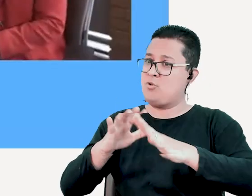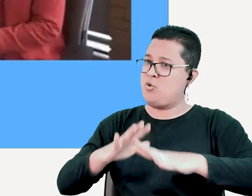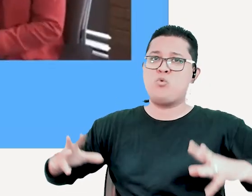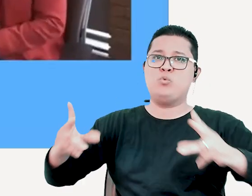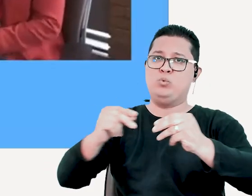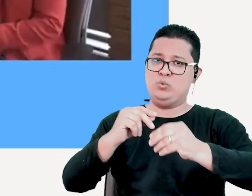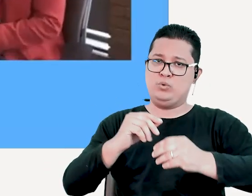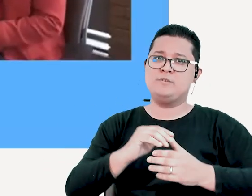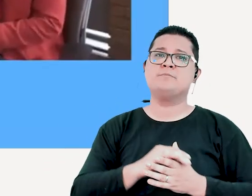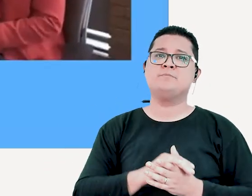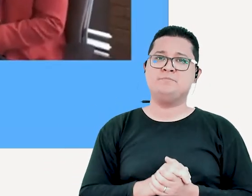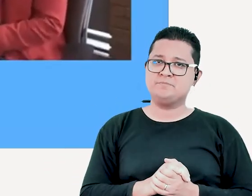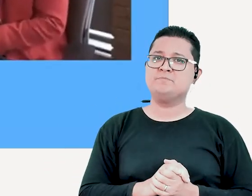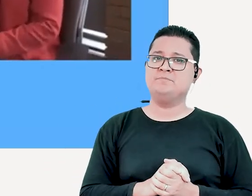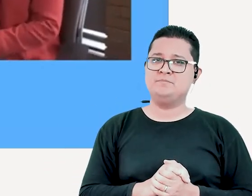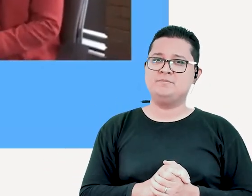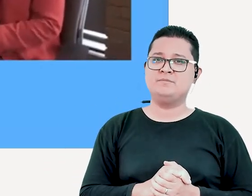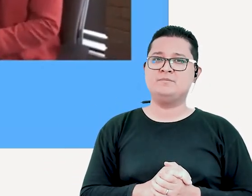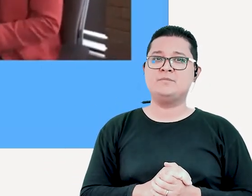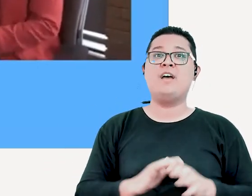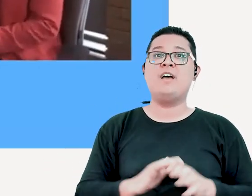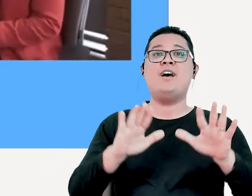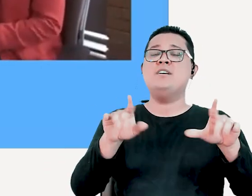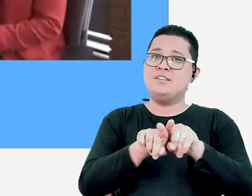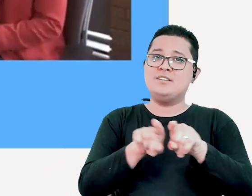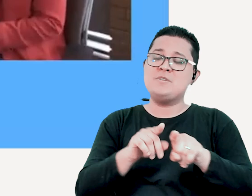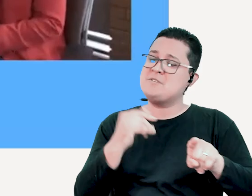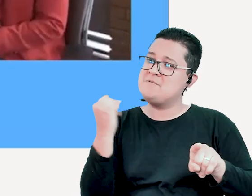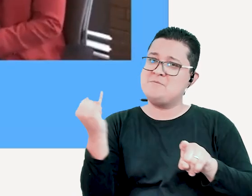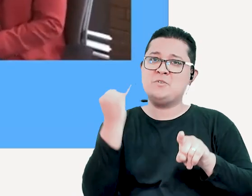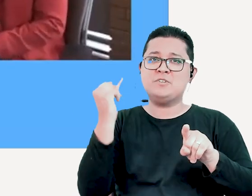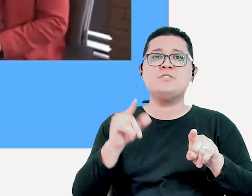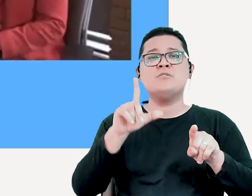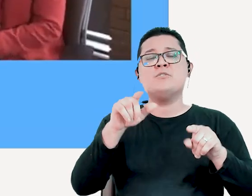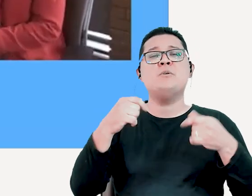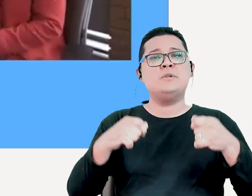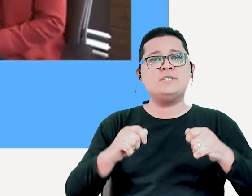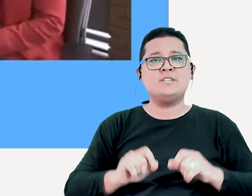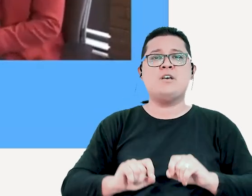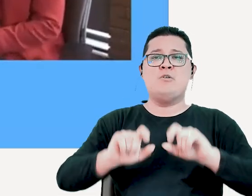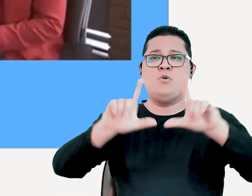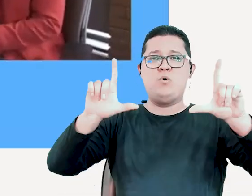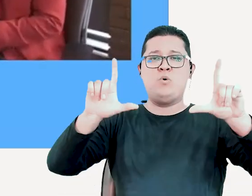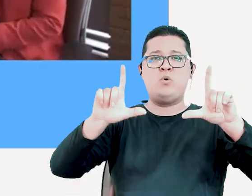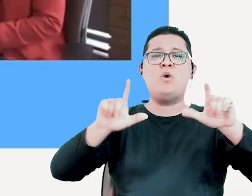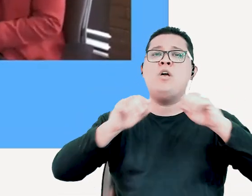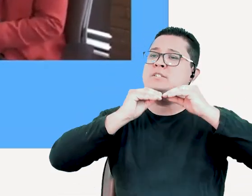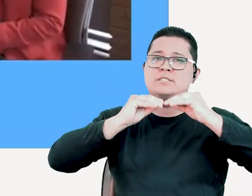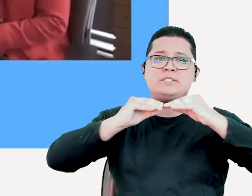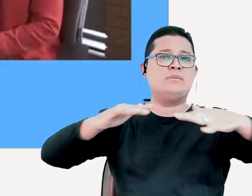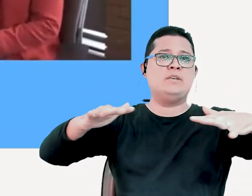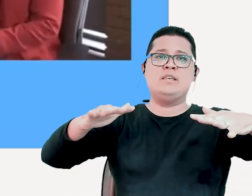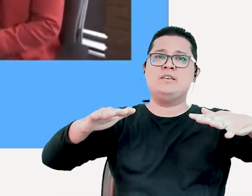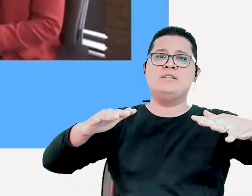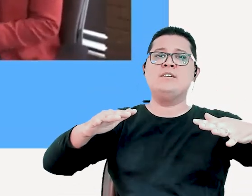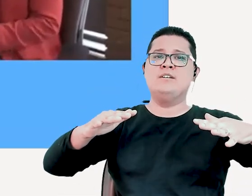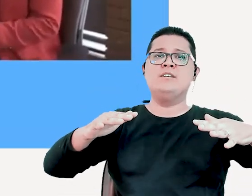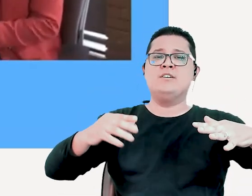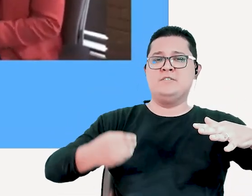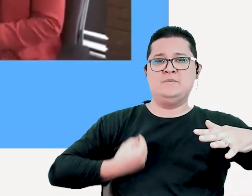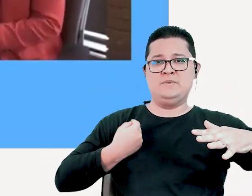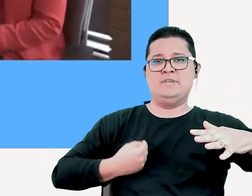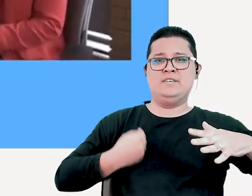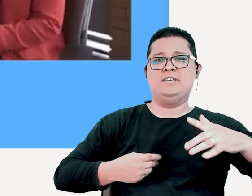bem importante é você disseminar a existência desse ferramental, né? Então, assim,